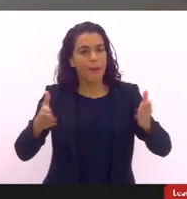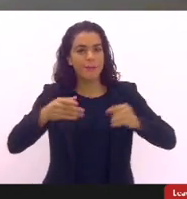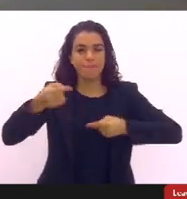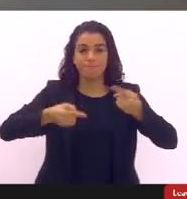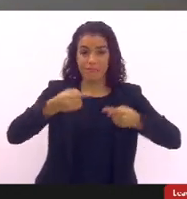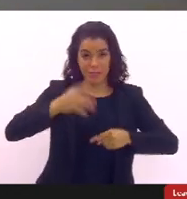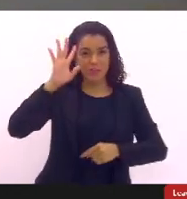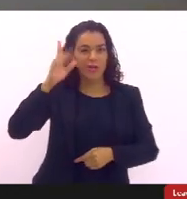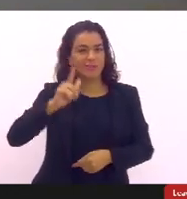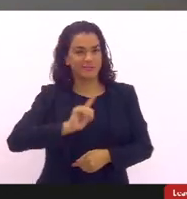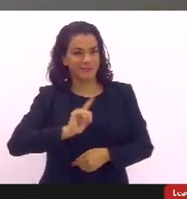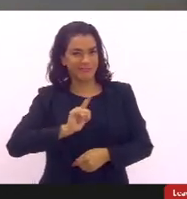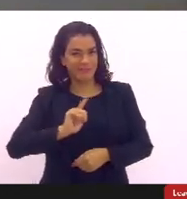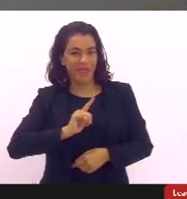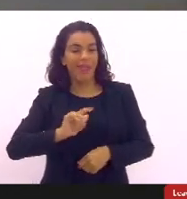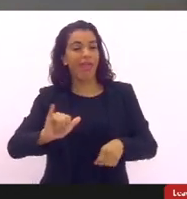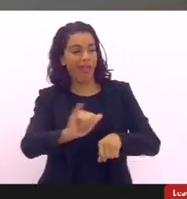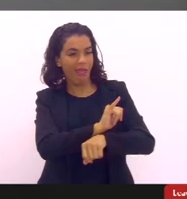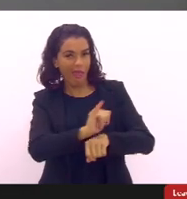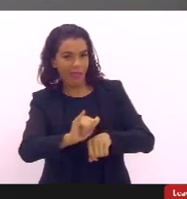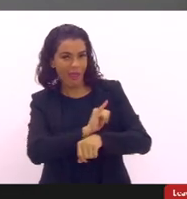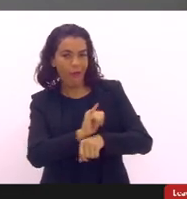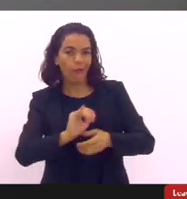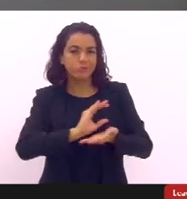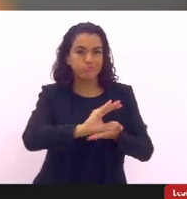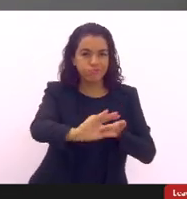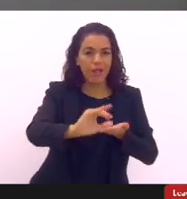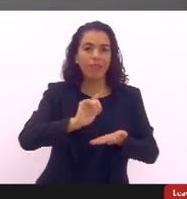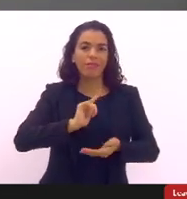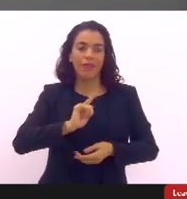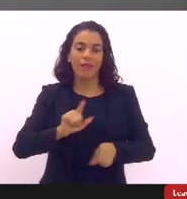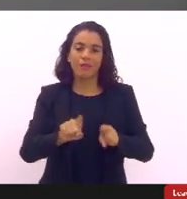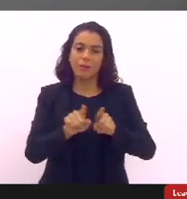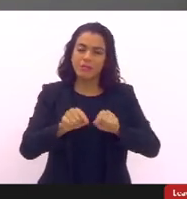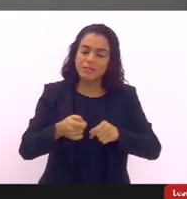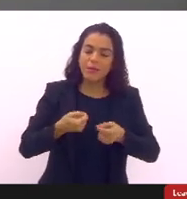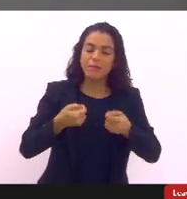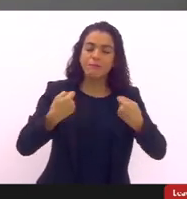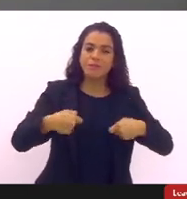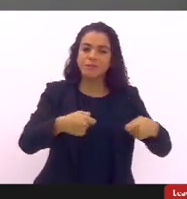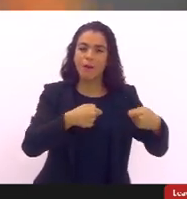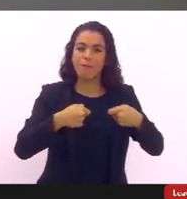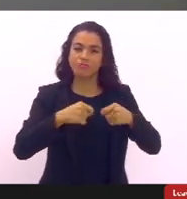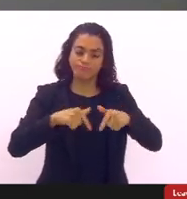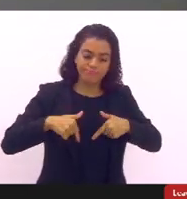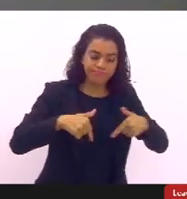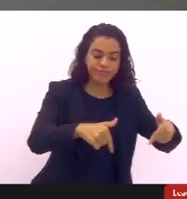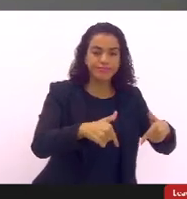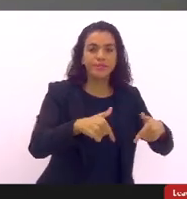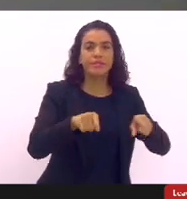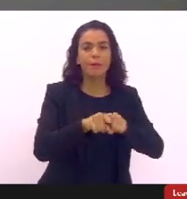solução tem e recurso tem. Então, temos que aplicar bem esses recursos